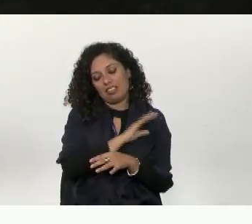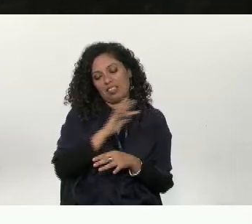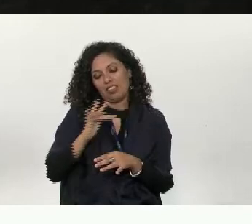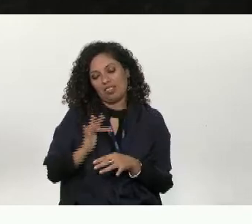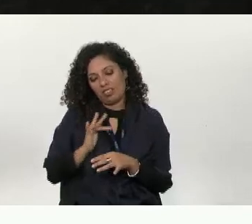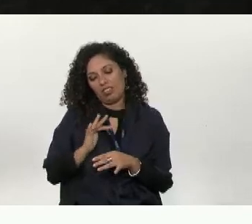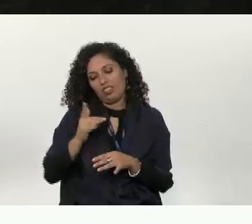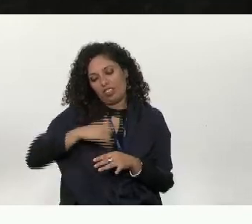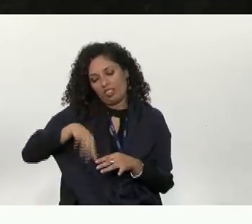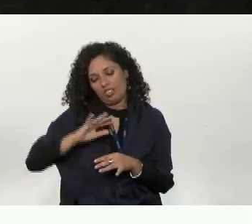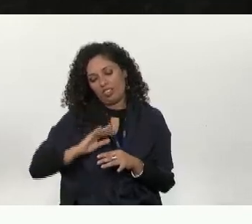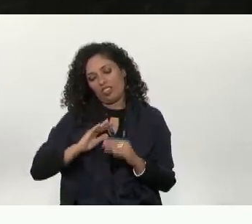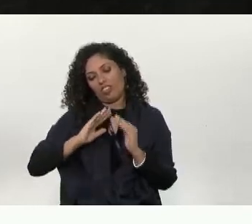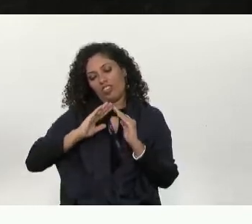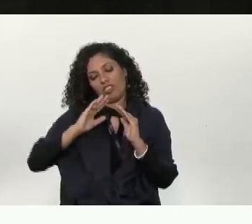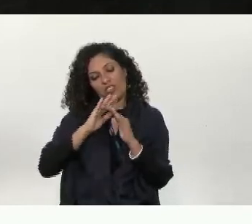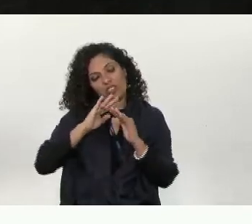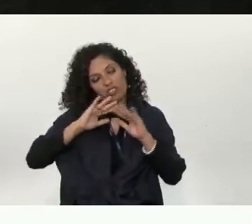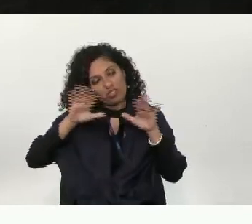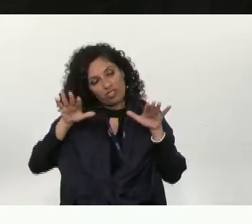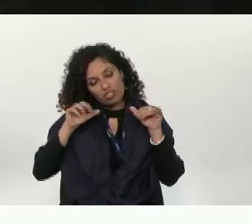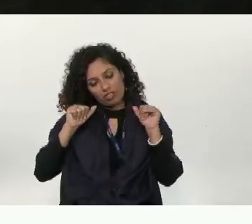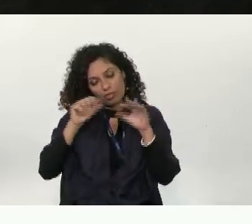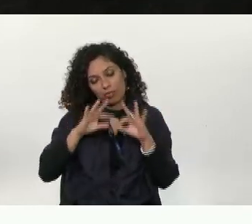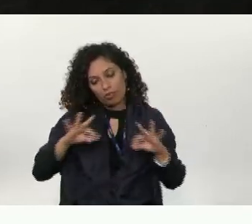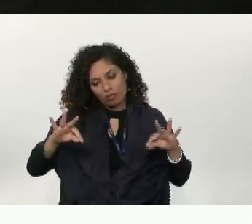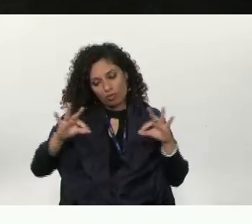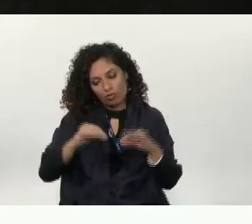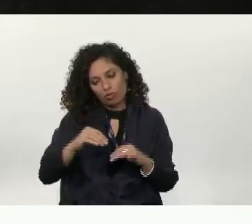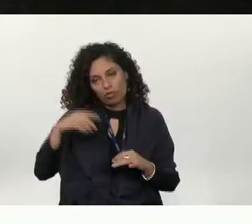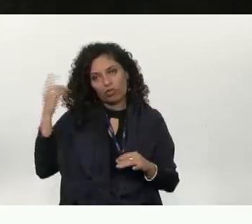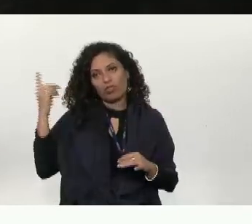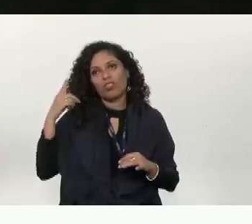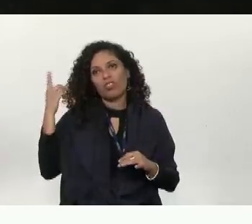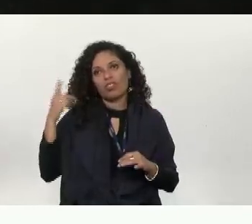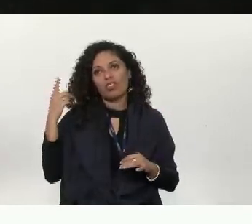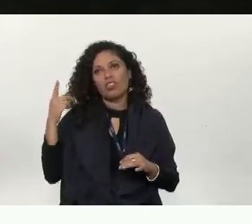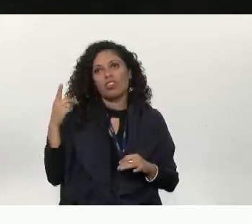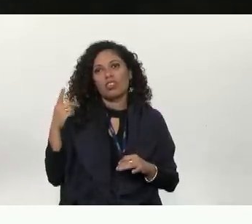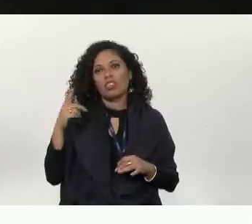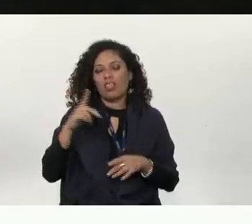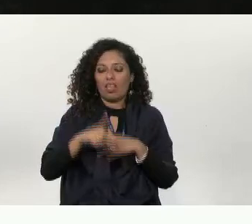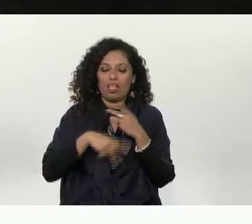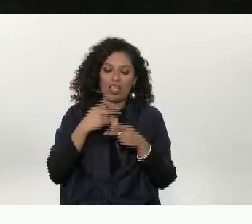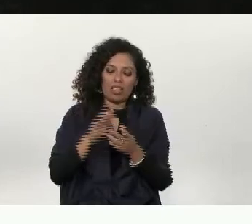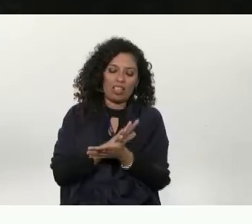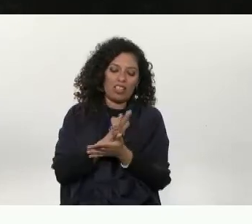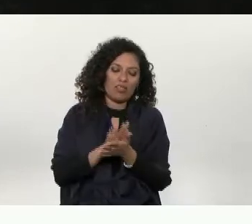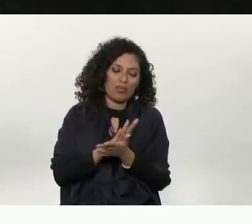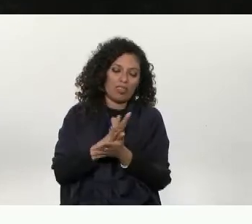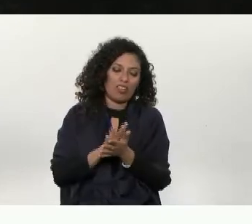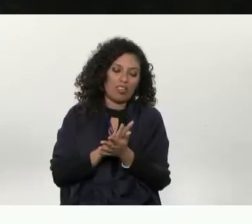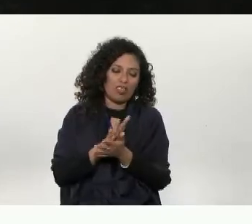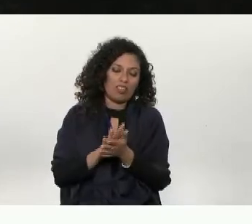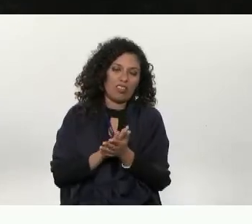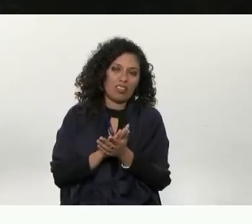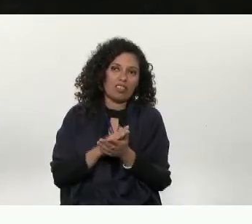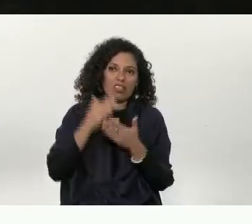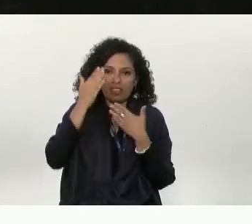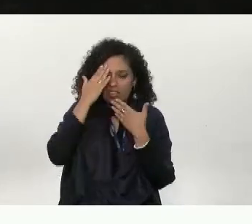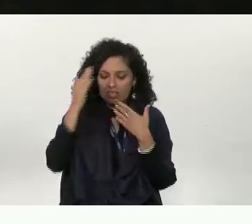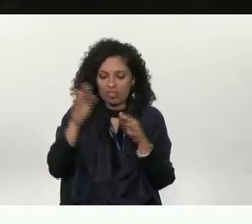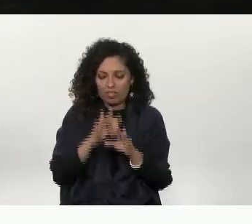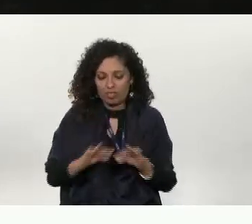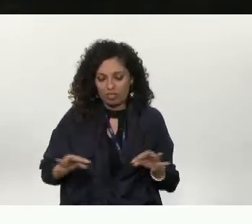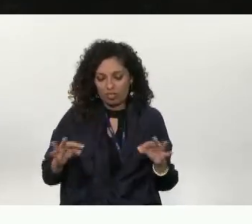e contamos com a presença de todas e de todos os deputados. Em mais nada havendo a tratar, agradecer a